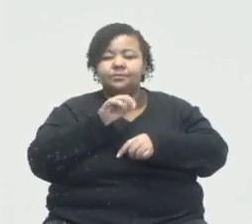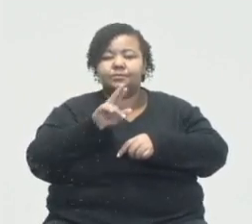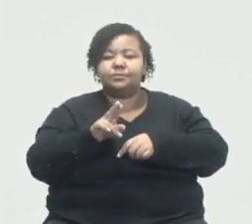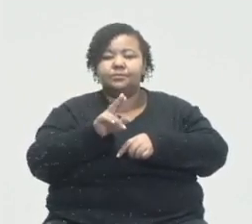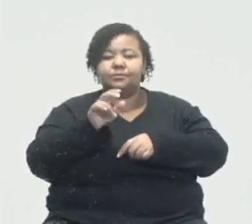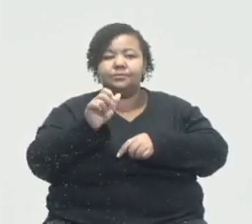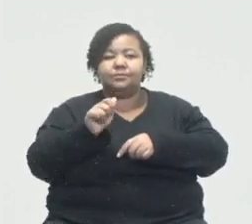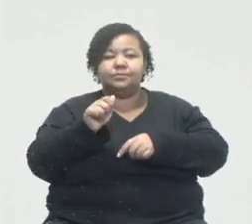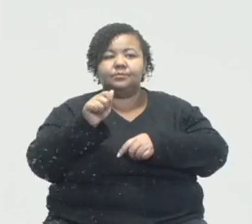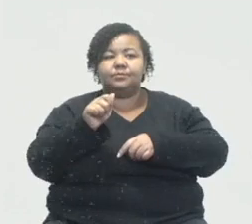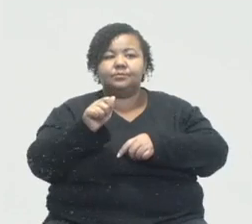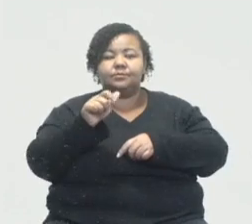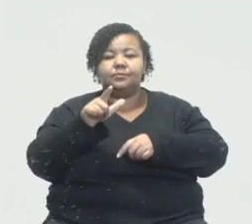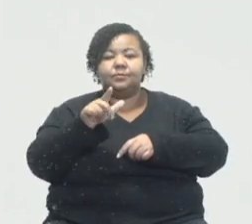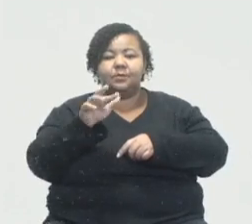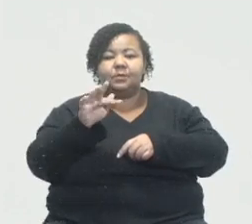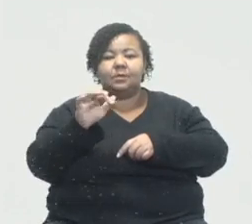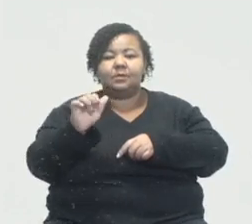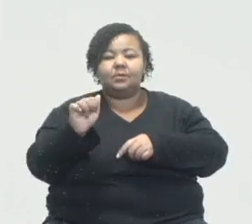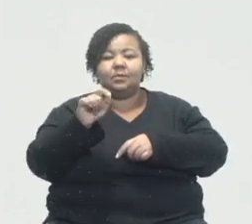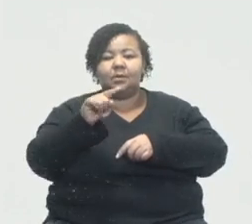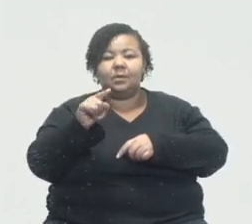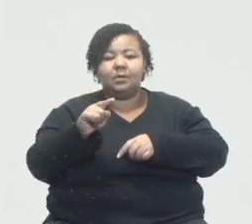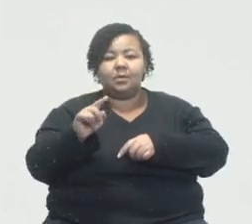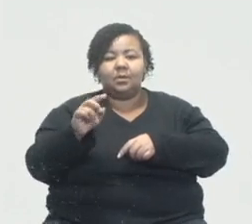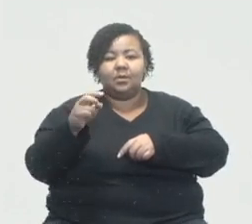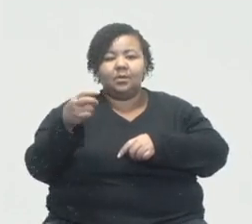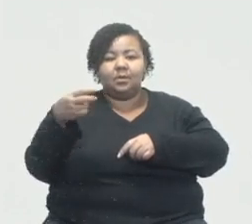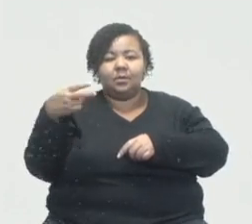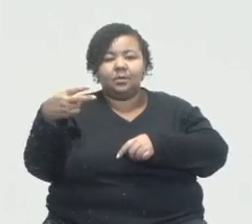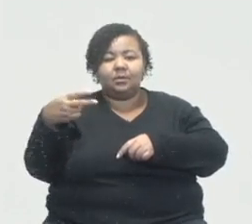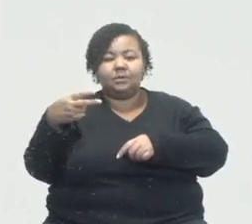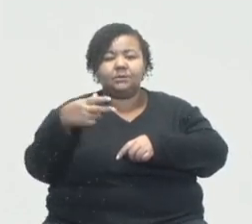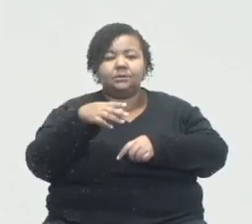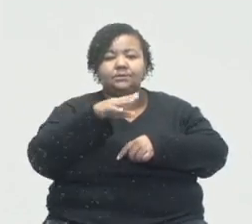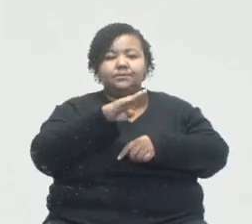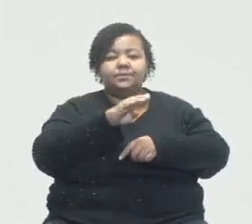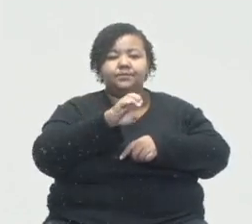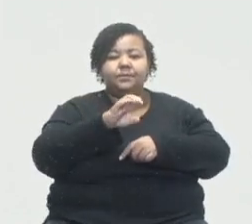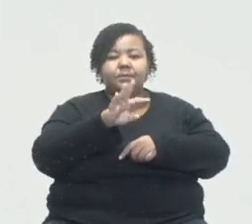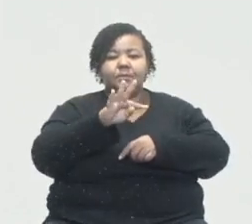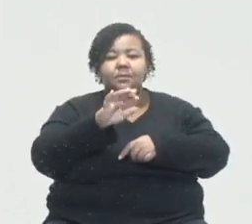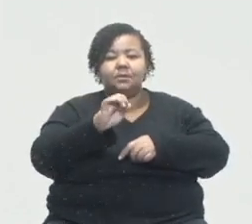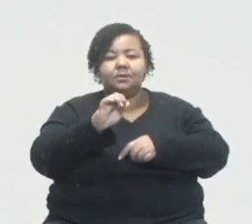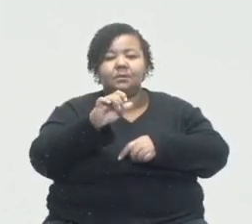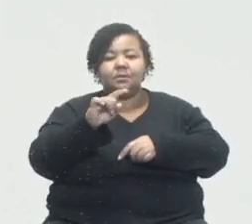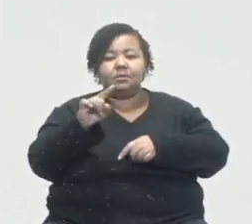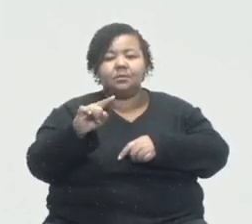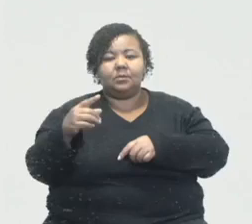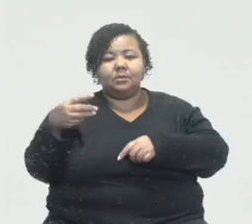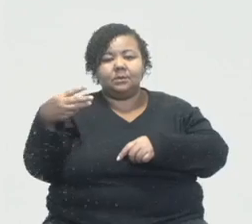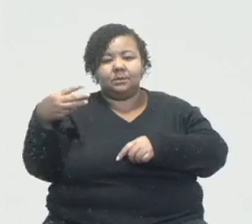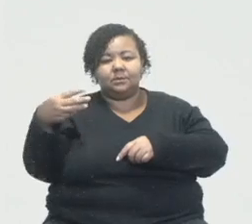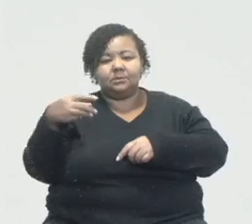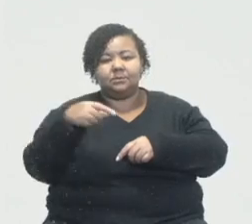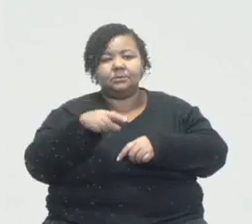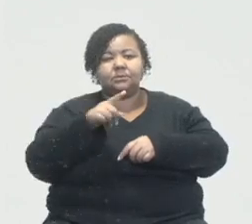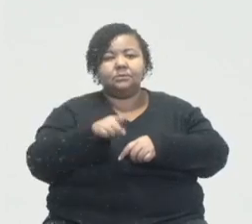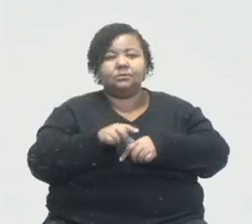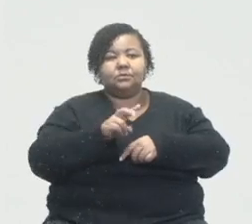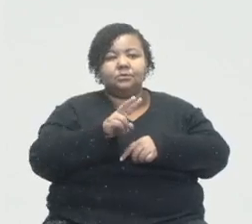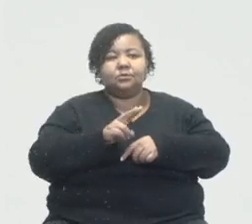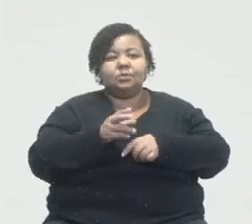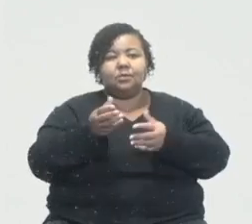alfa é igual a 2, beta é igual a 3. E vamos dizer que o nosso vetor U agora é